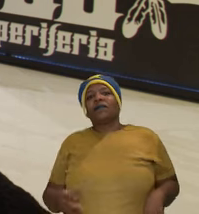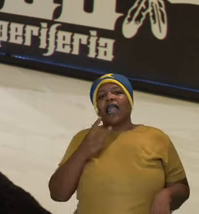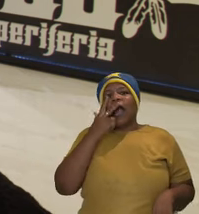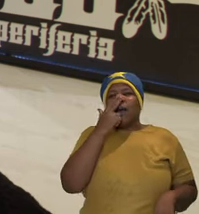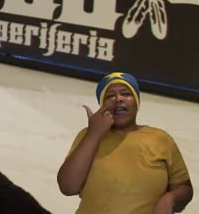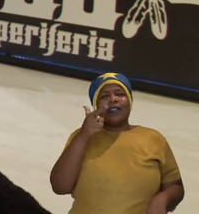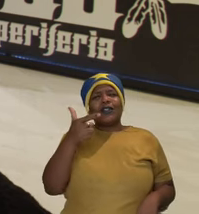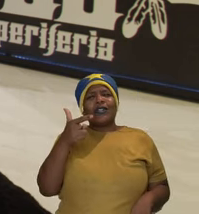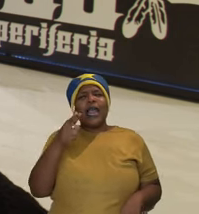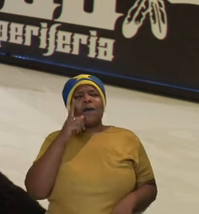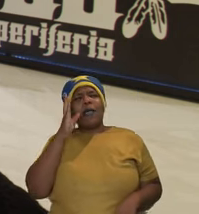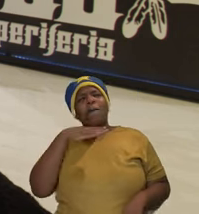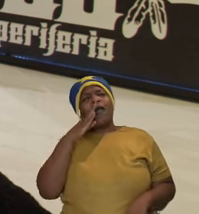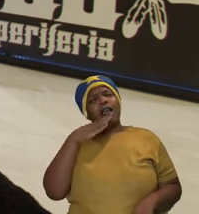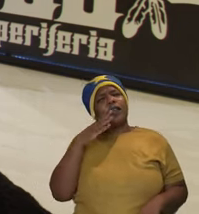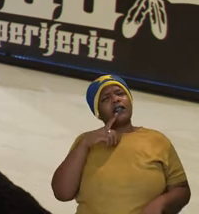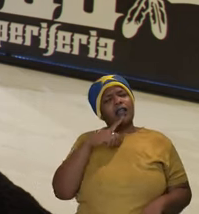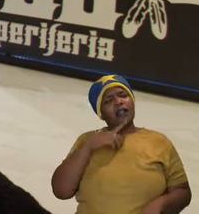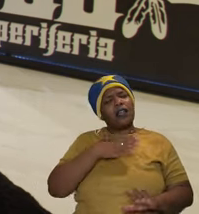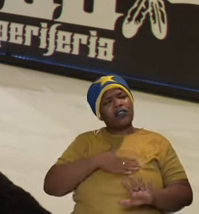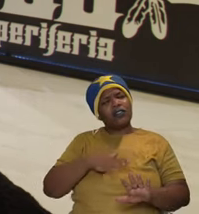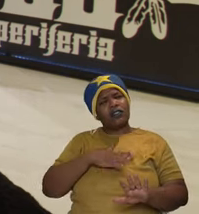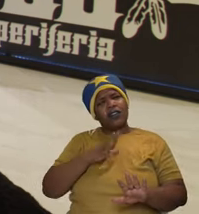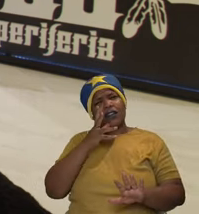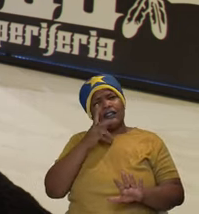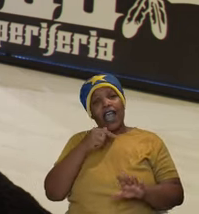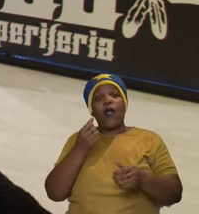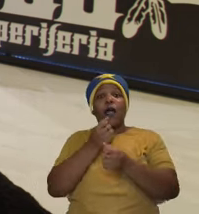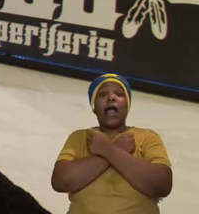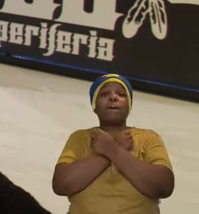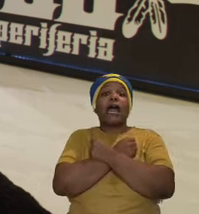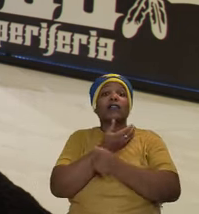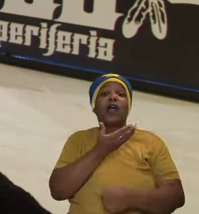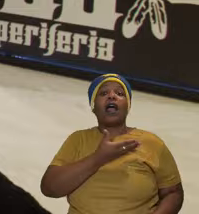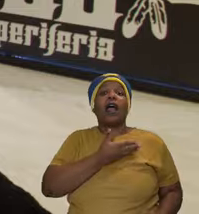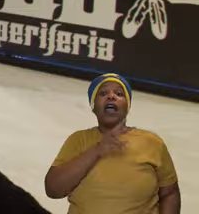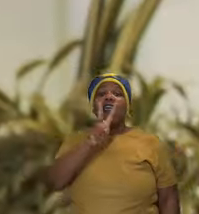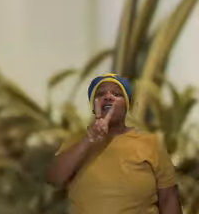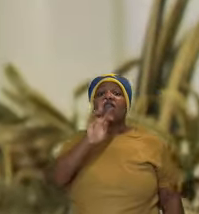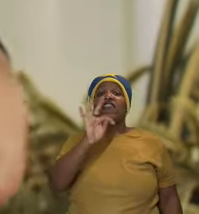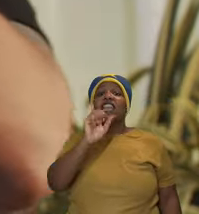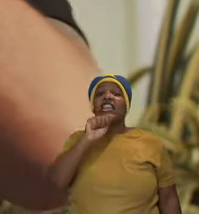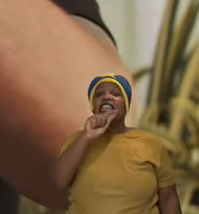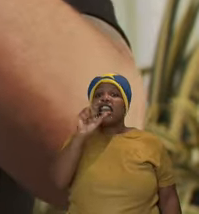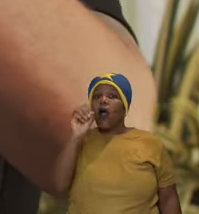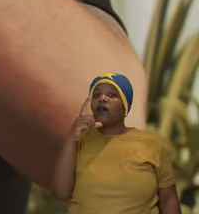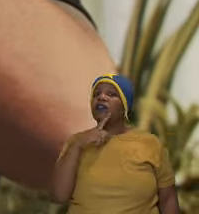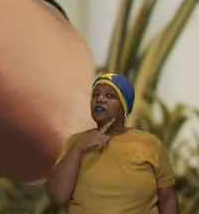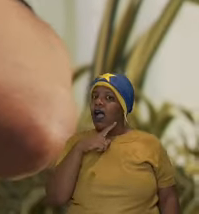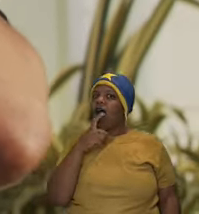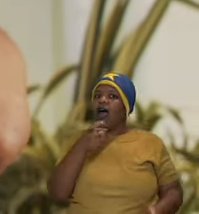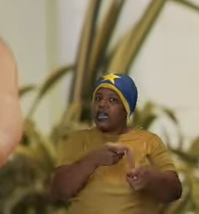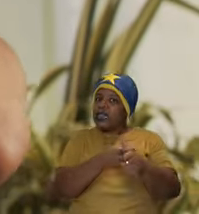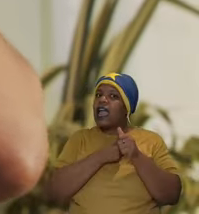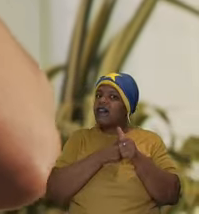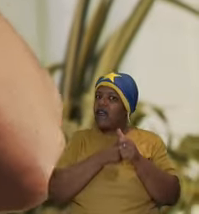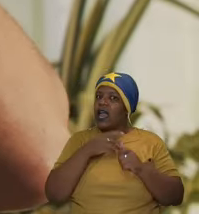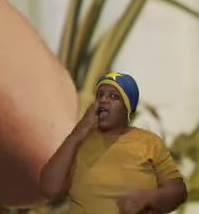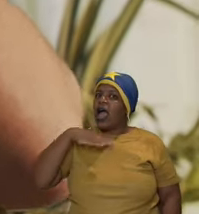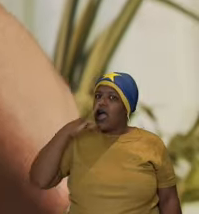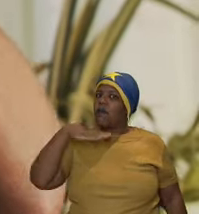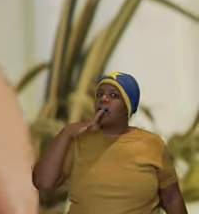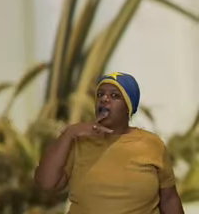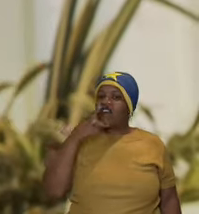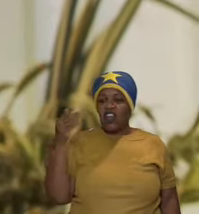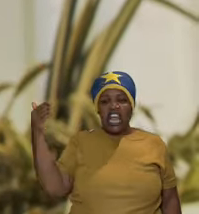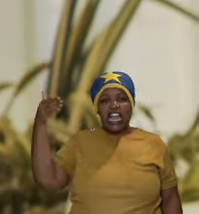Mano. Um temperinho meio devagar. E aí? Vitão, quero mandar um abraço pro meu parceiro Vitão. Vitão, tá me devendo a minha pimenta, mano. Vitão, você traz nossa pimenta.